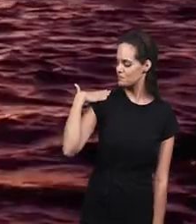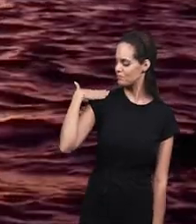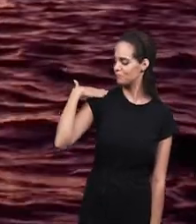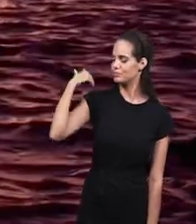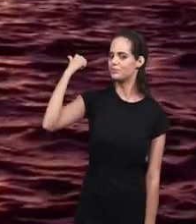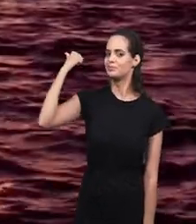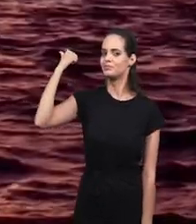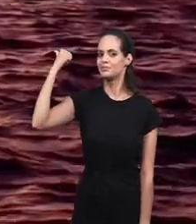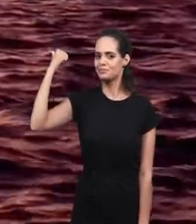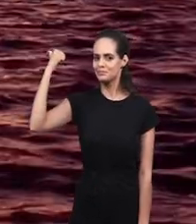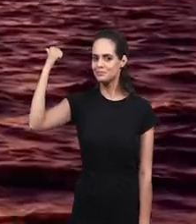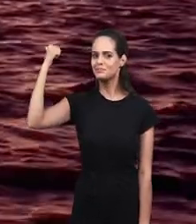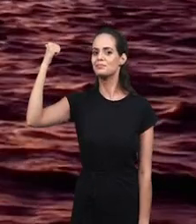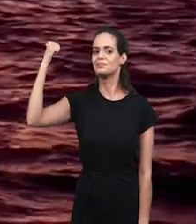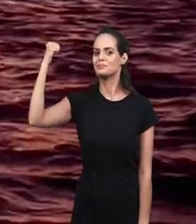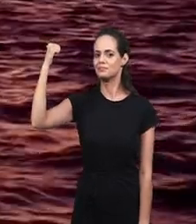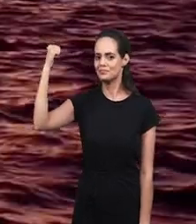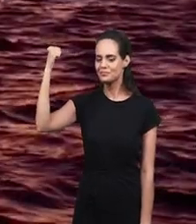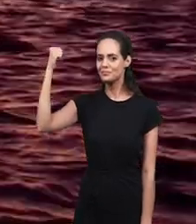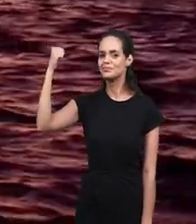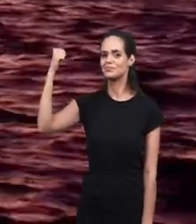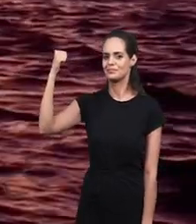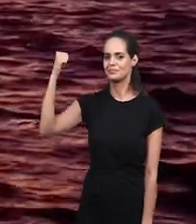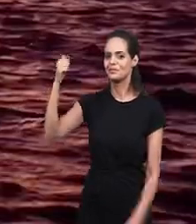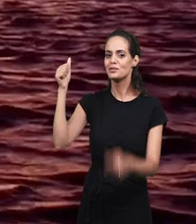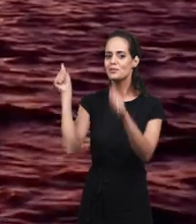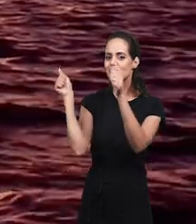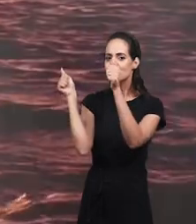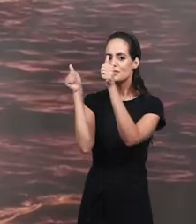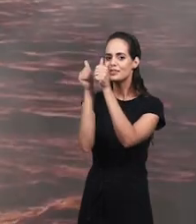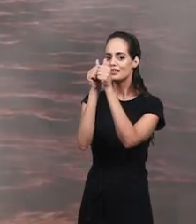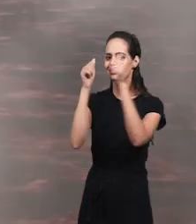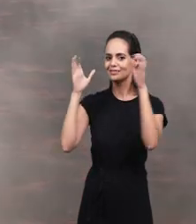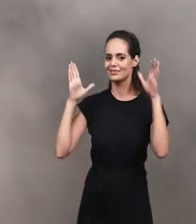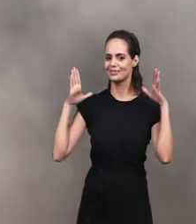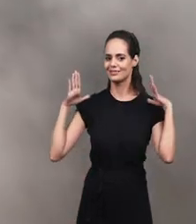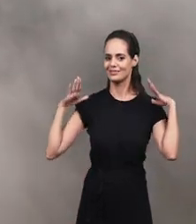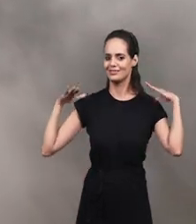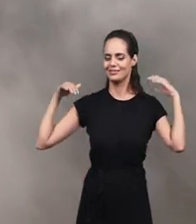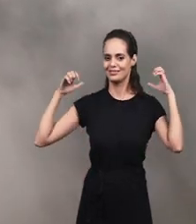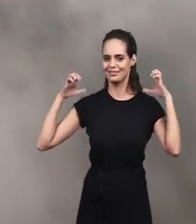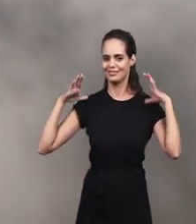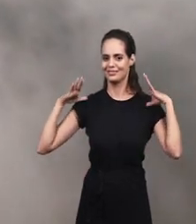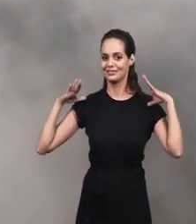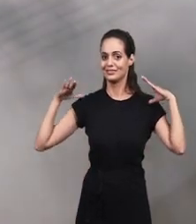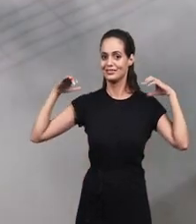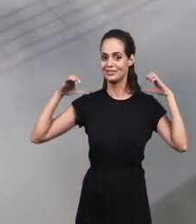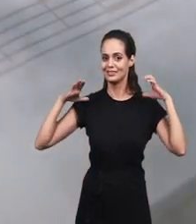chamar pelo meu nome, e com os